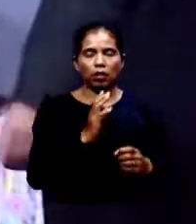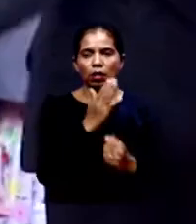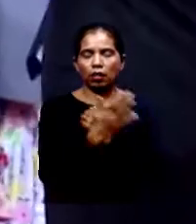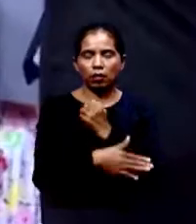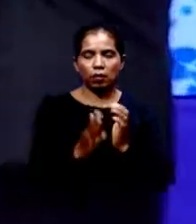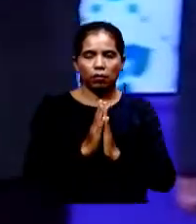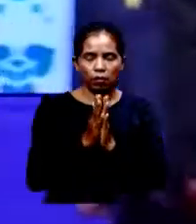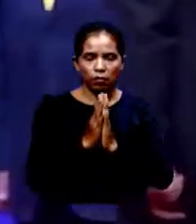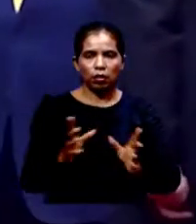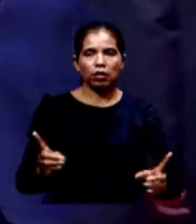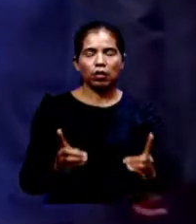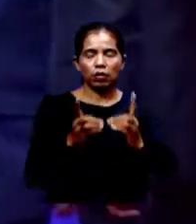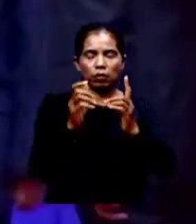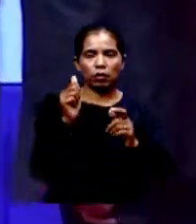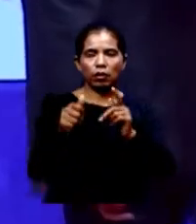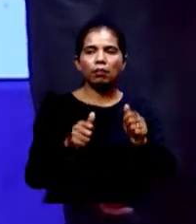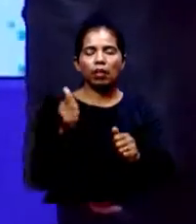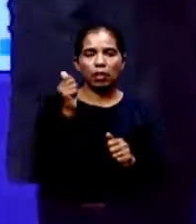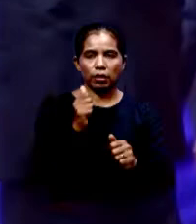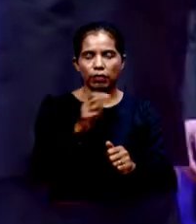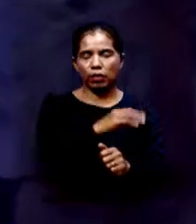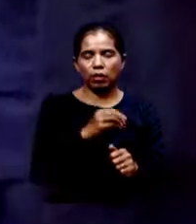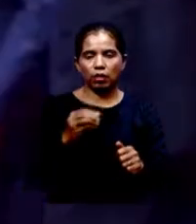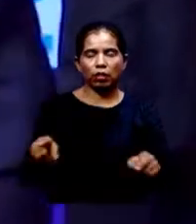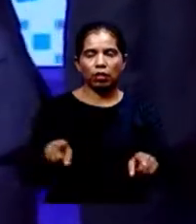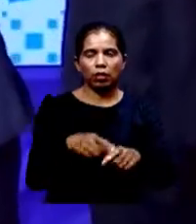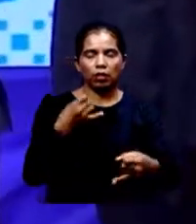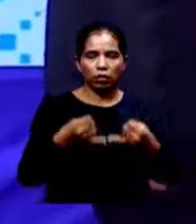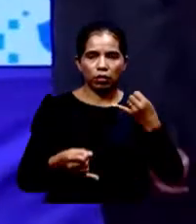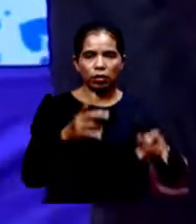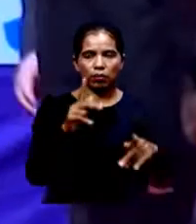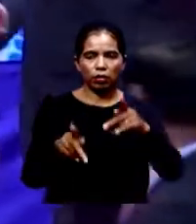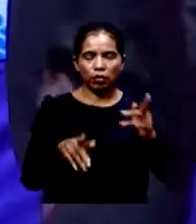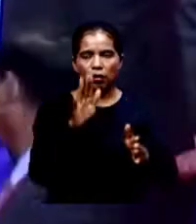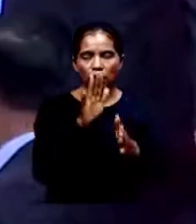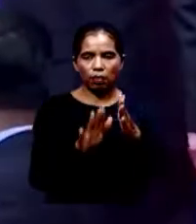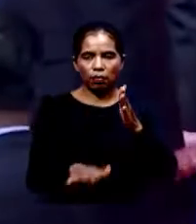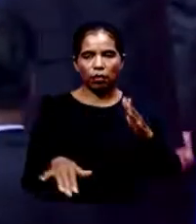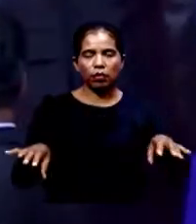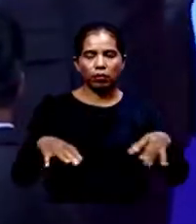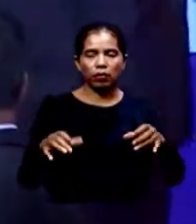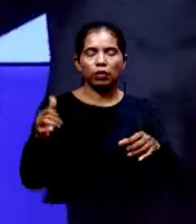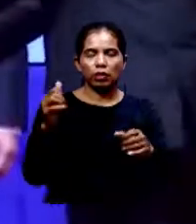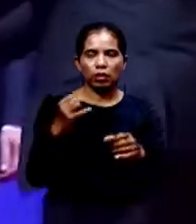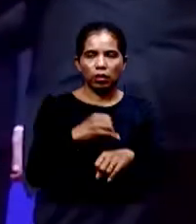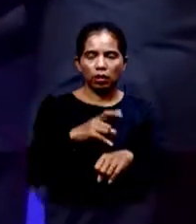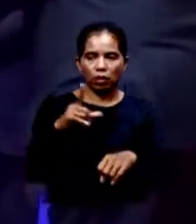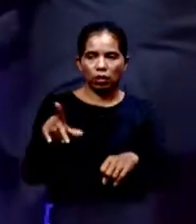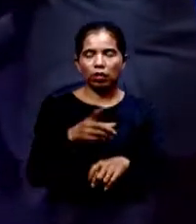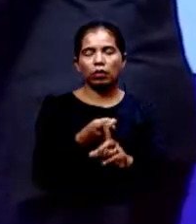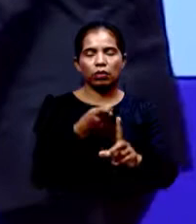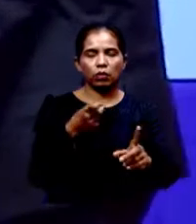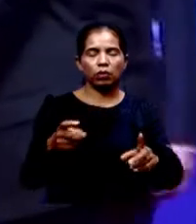atuação rasor ativista, no ação ni hanesan justiça baema, no há menos condenação internacional, inclui Rússia